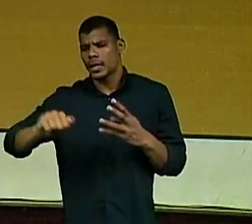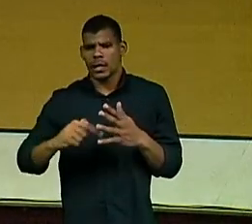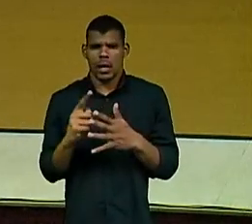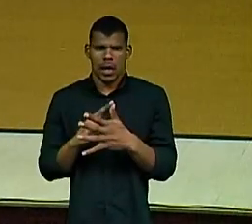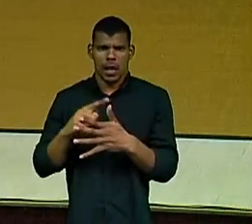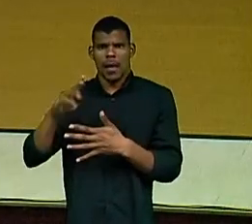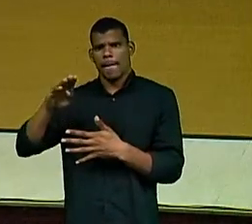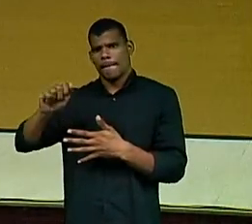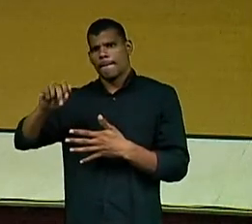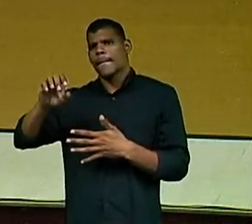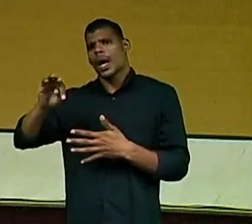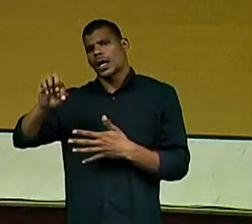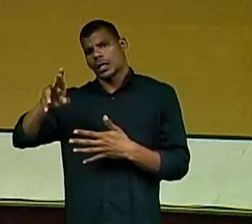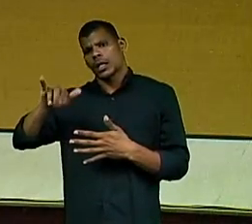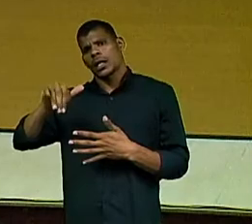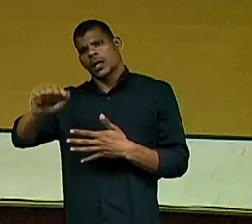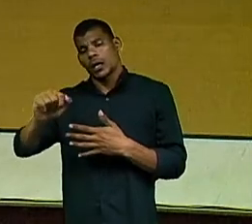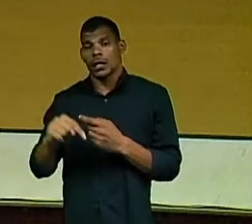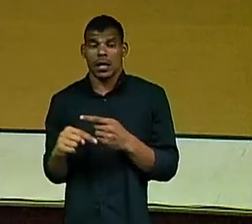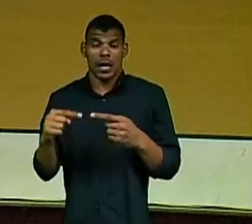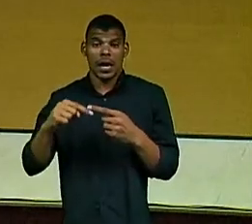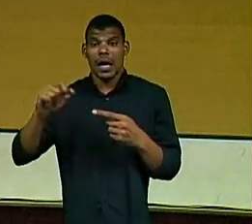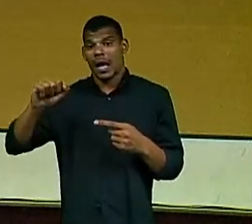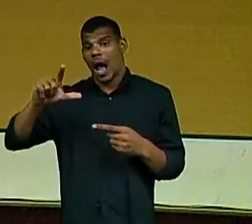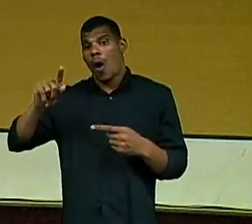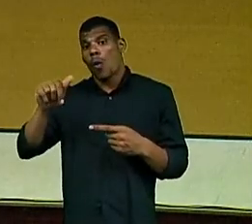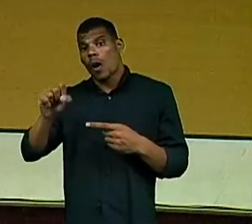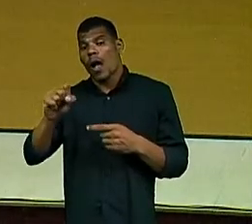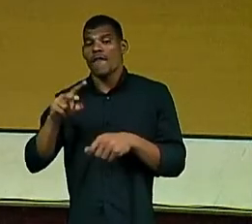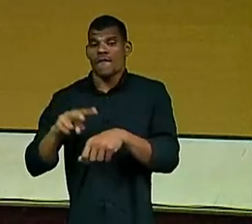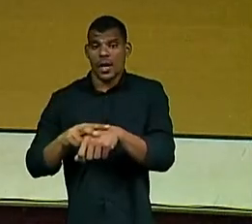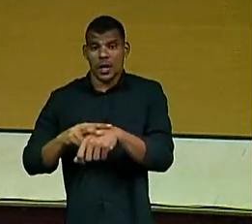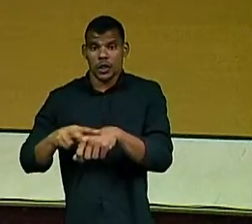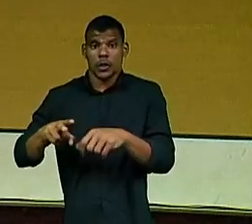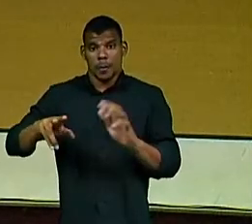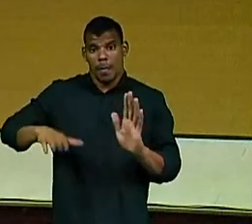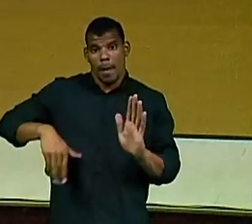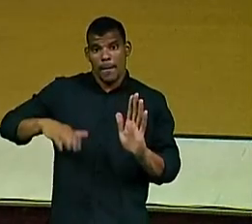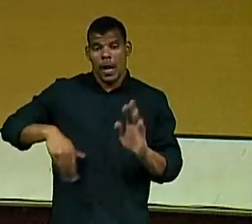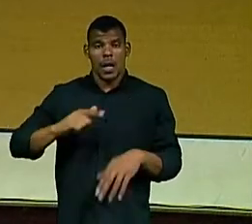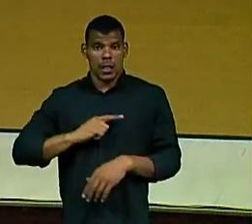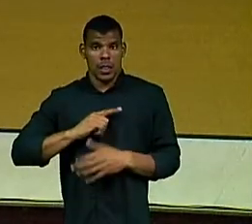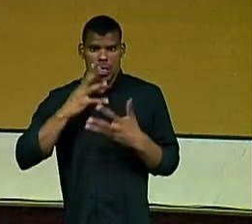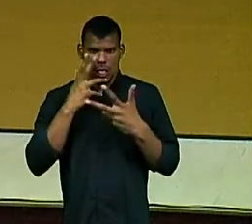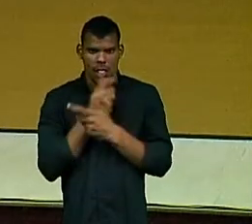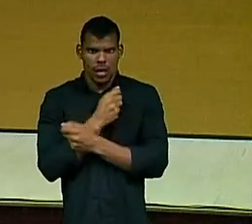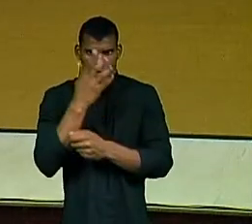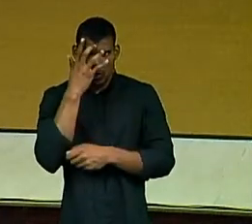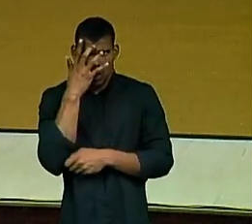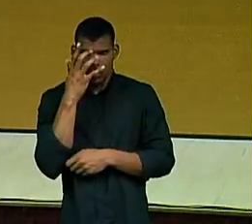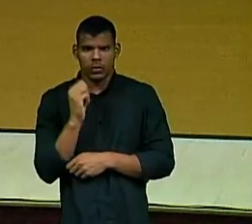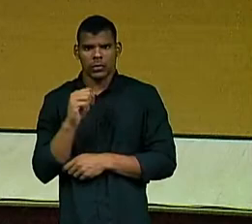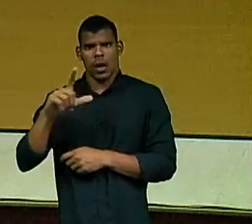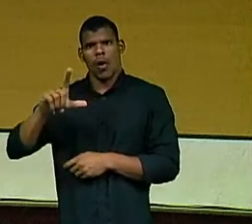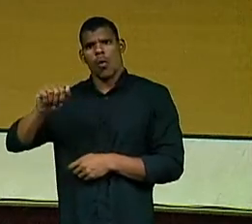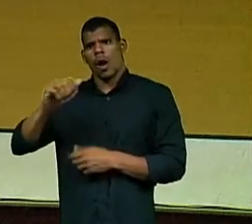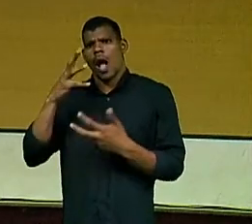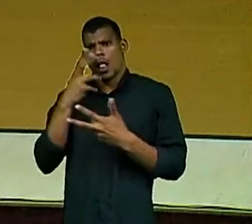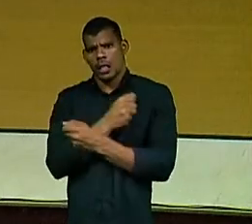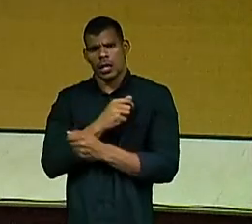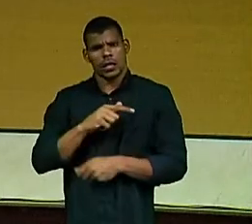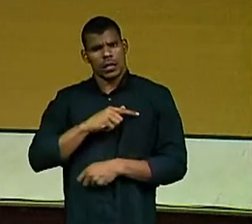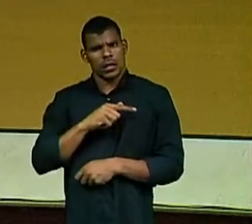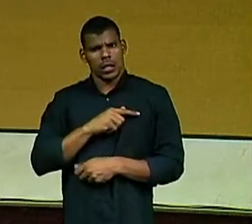e aquelas algas verdes que você vê na praia que você acha linda olha que alga linda